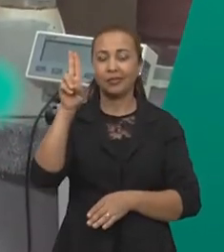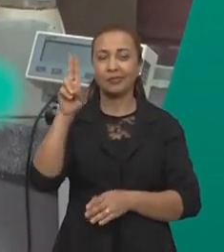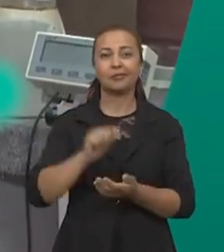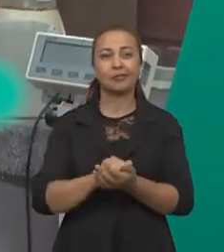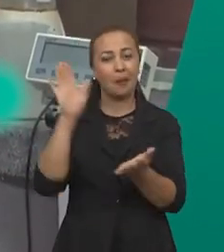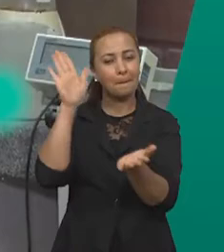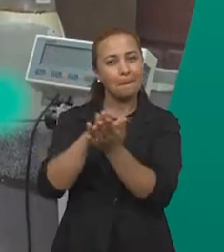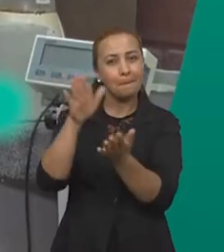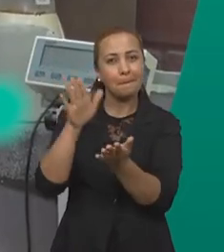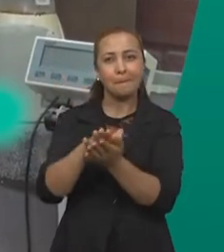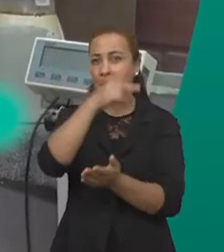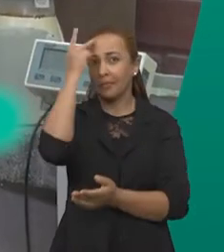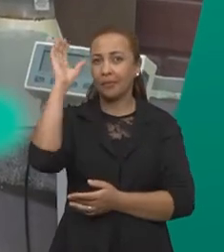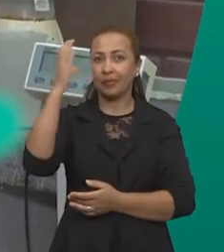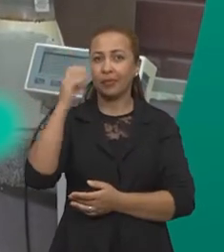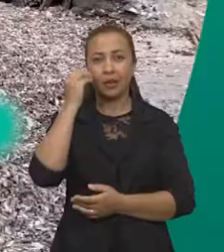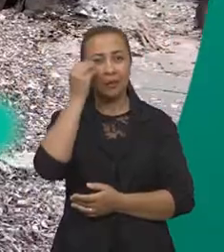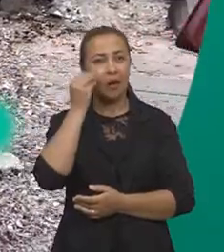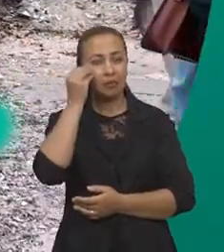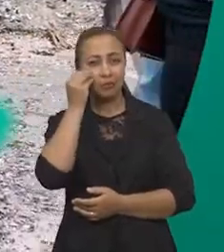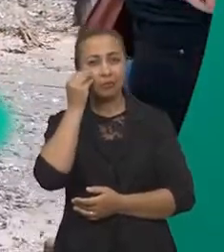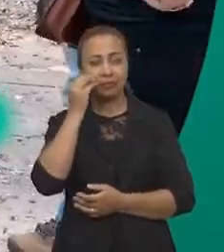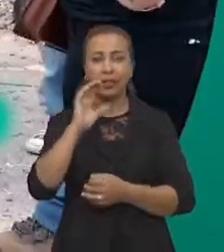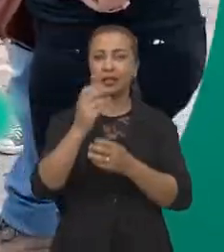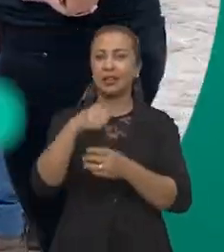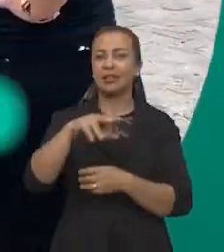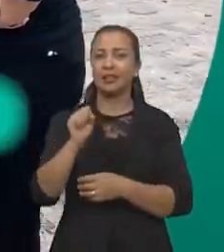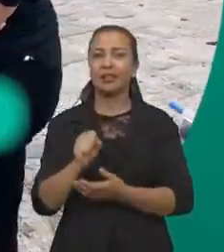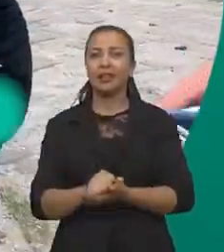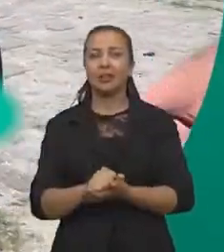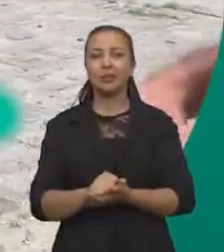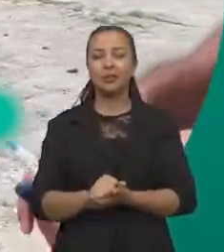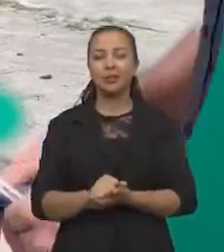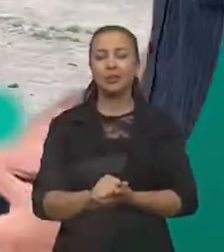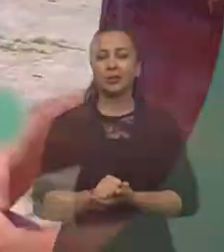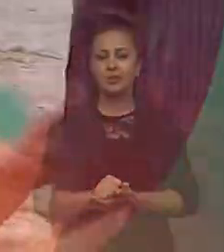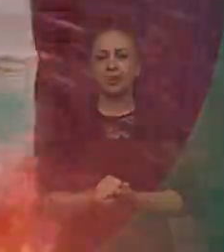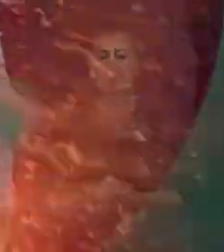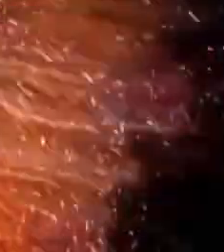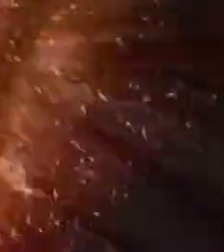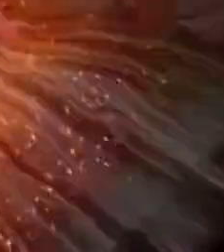Pernambuco, cientistas experimentam a casca de sururu na construção civil.